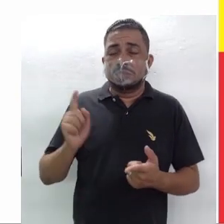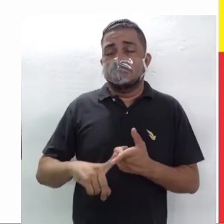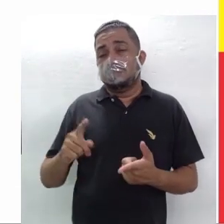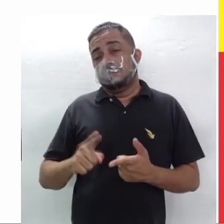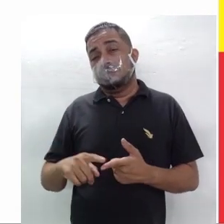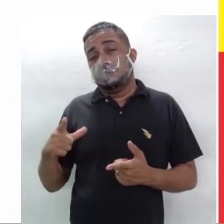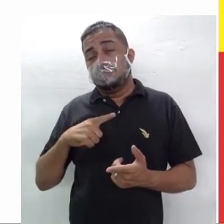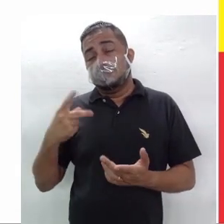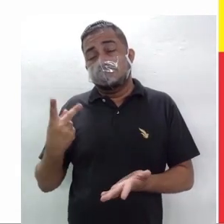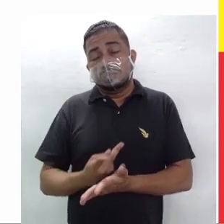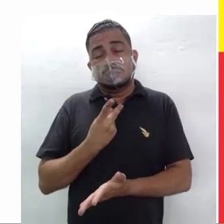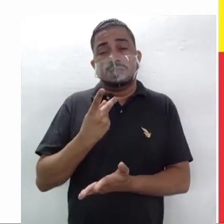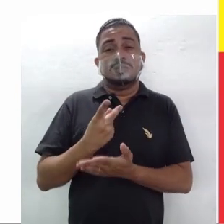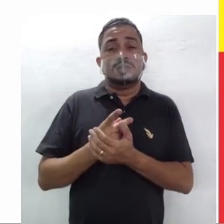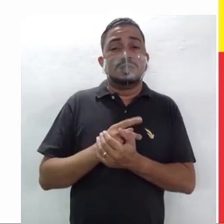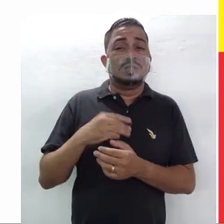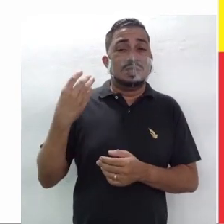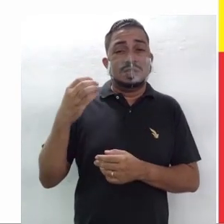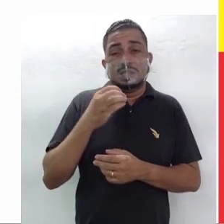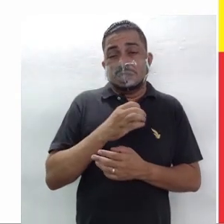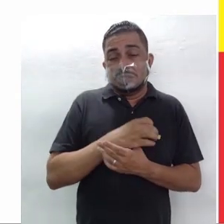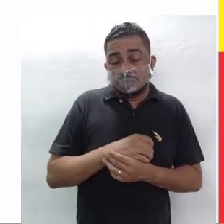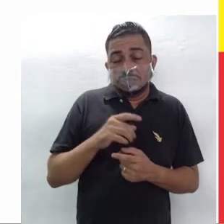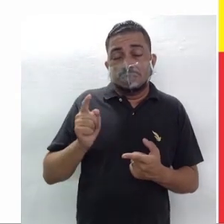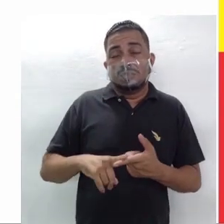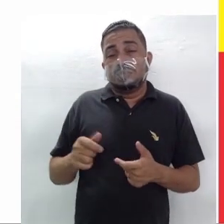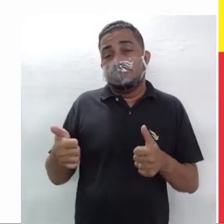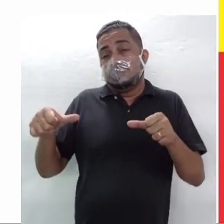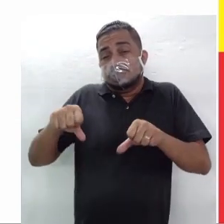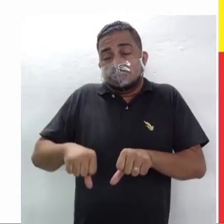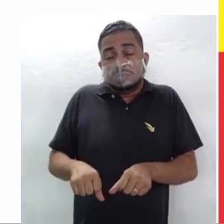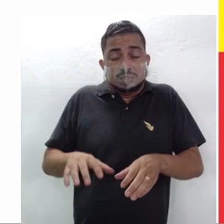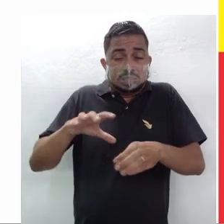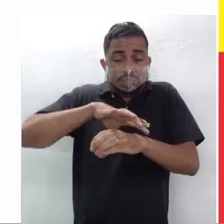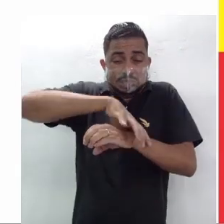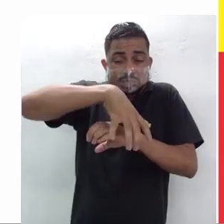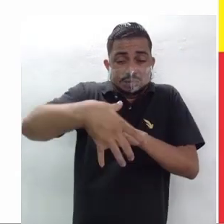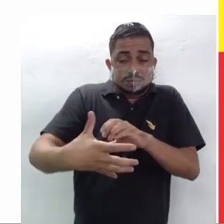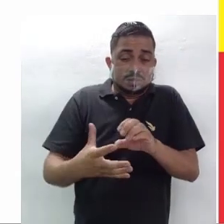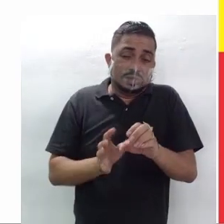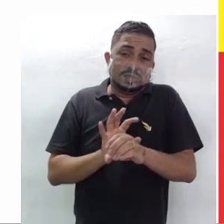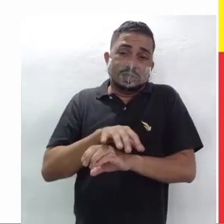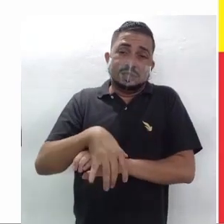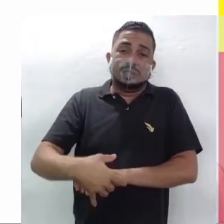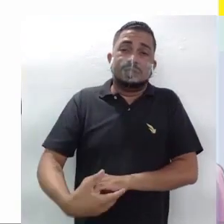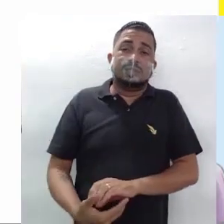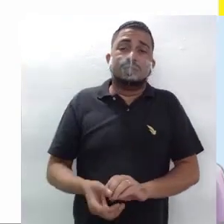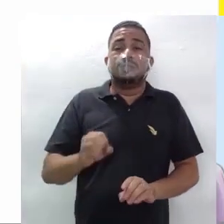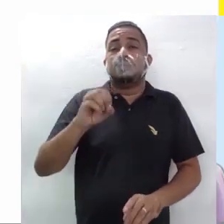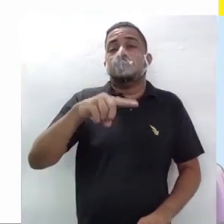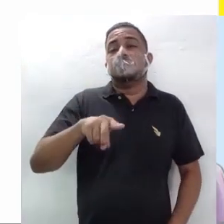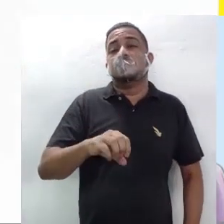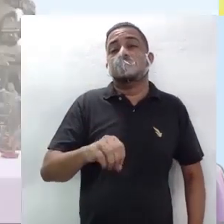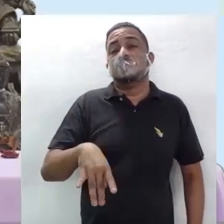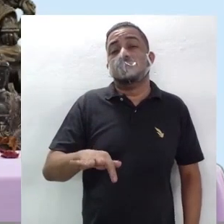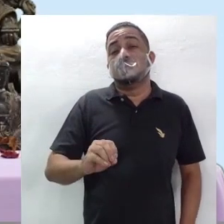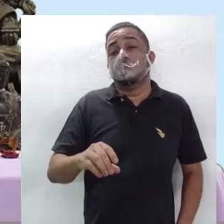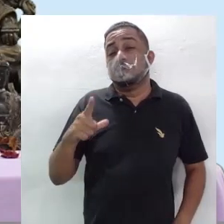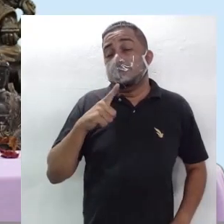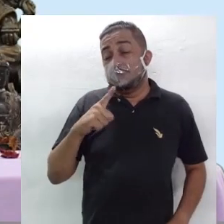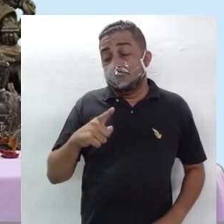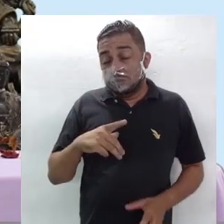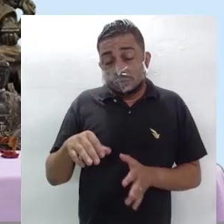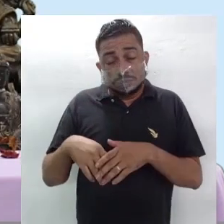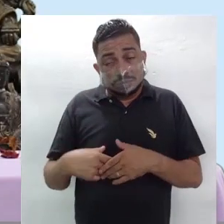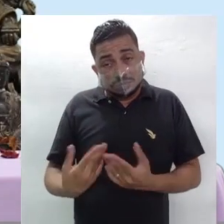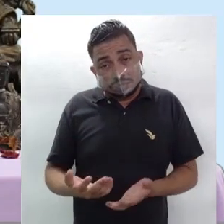afetado tanto pelo efeito estufa e pela destruição da camada de ozônio. Então, isso